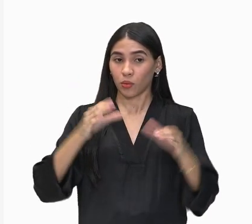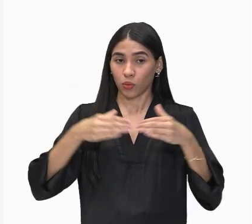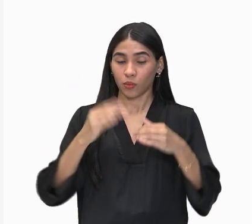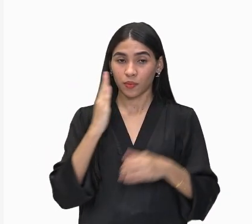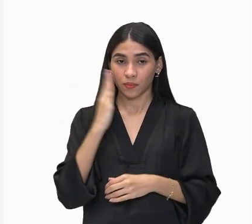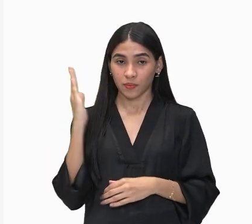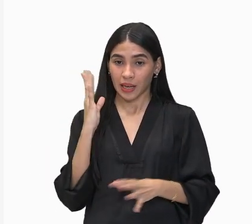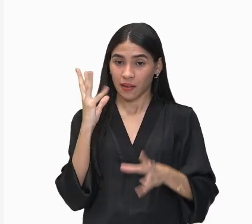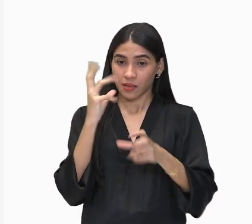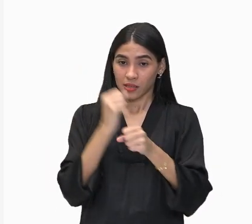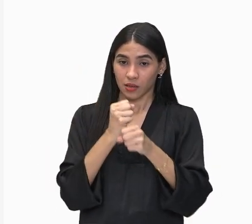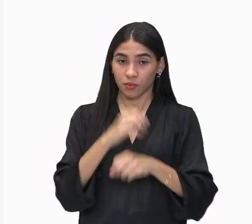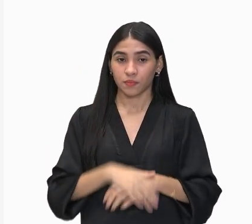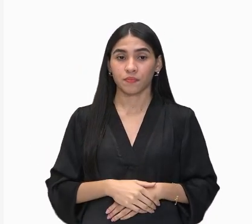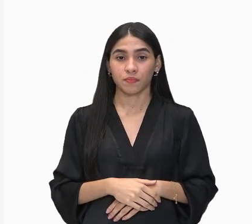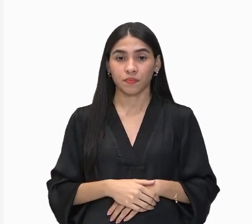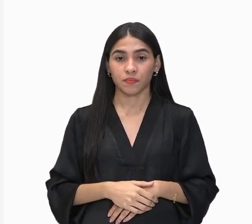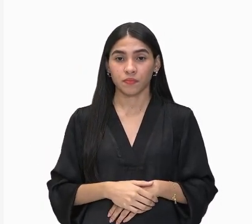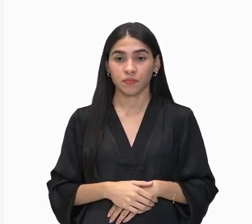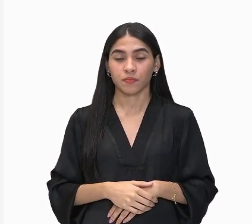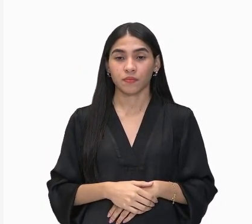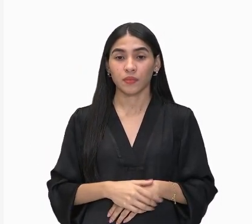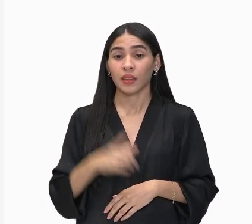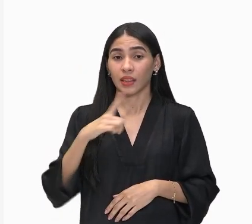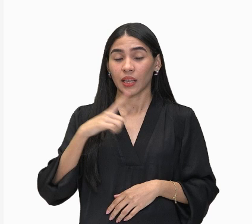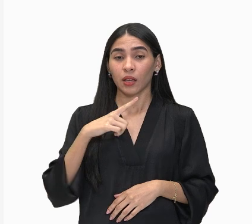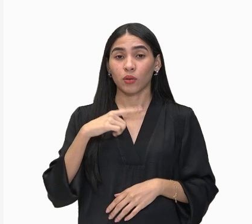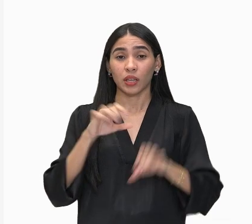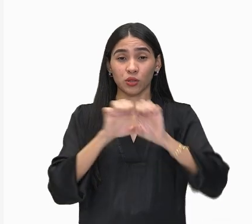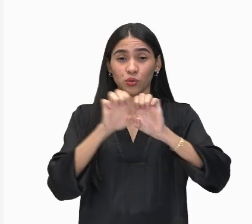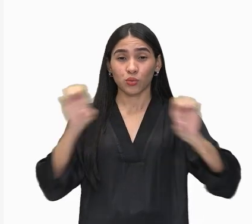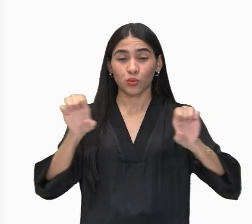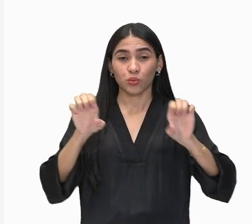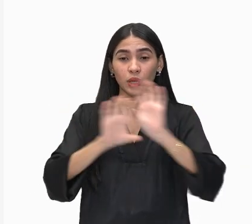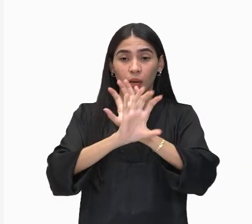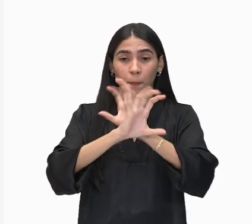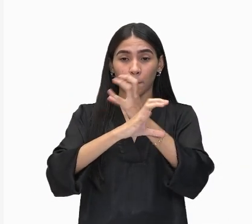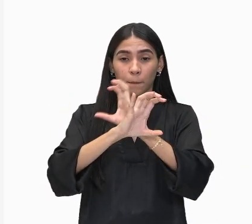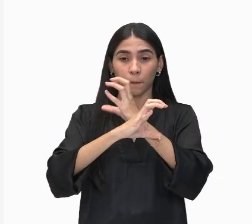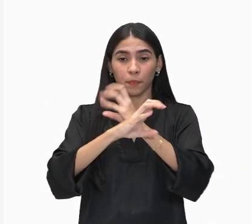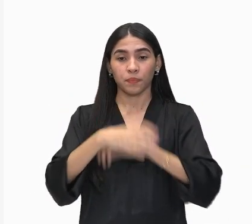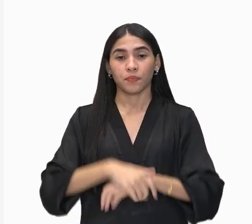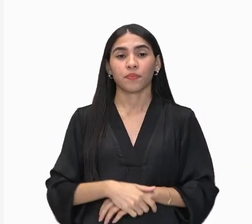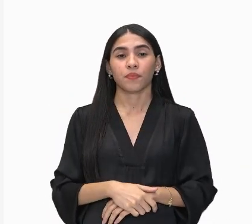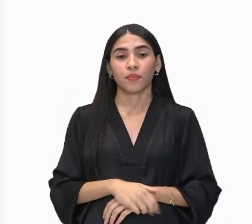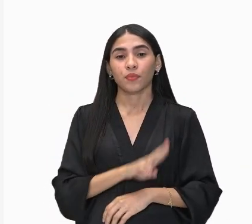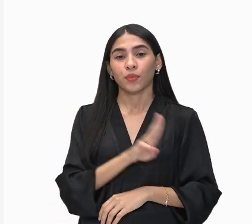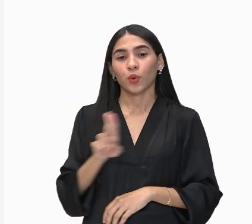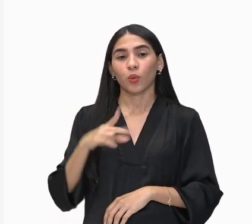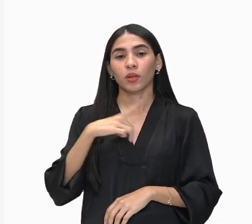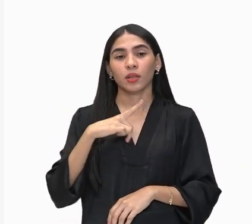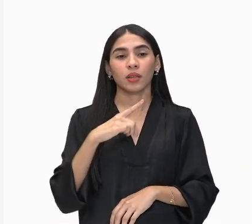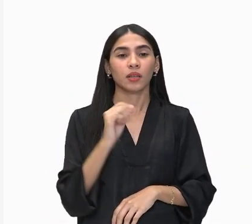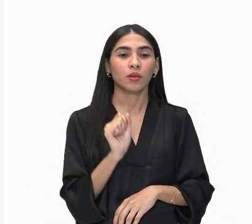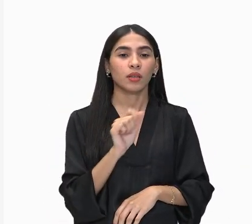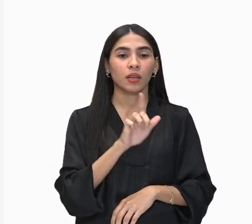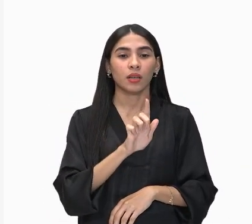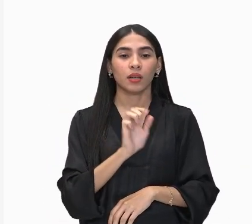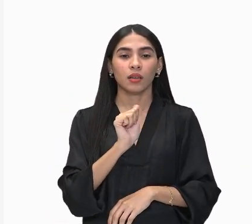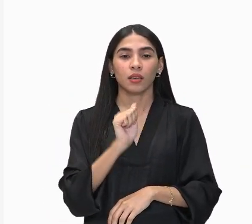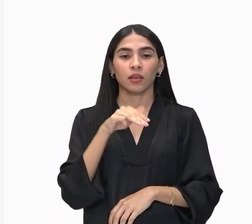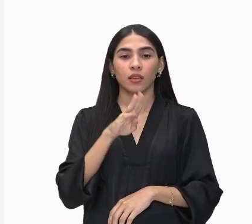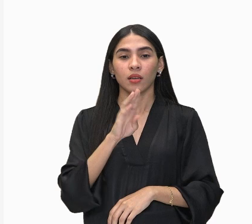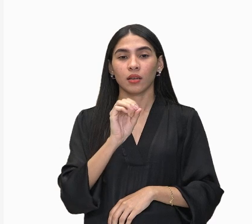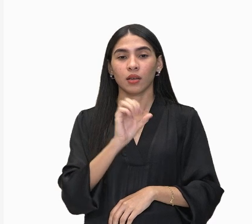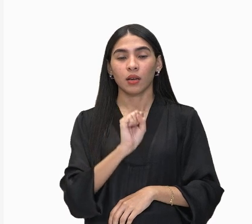vertebrados. Eles possuem, na sua etimologia aí, o anfi, que significa ambos, e bios, vida,